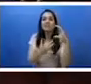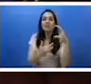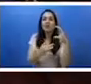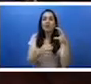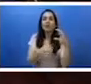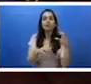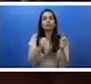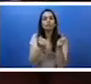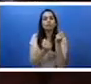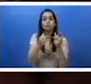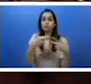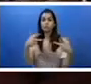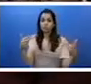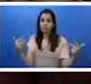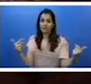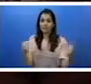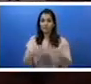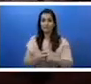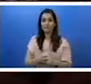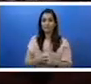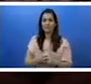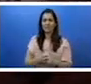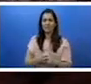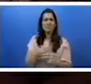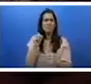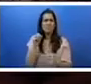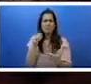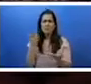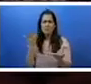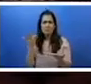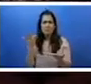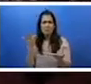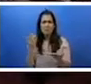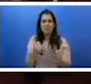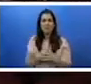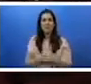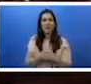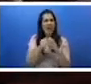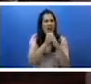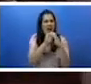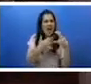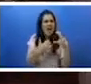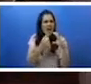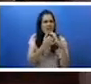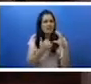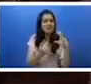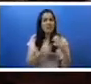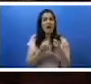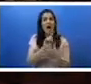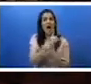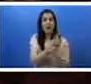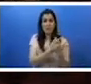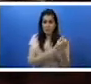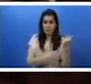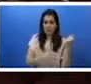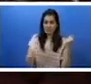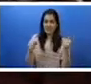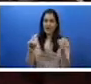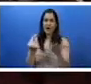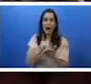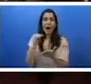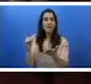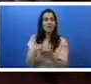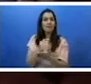Classificando os meios de transporte. O que será que é classificar? A apostila, nós vamos ver a